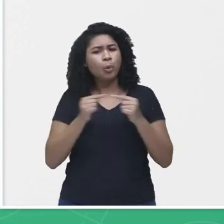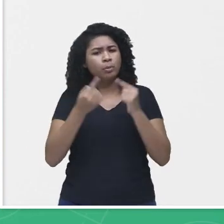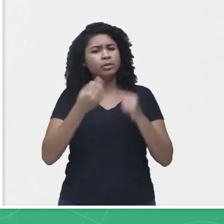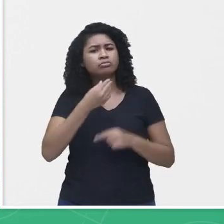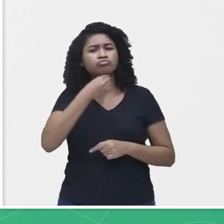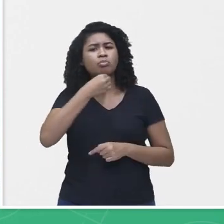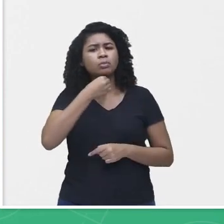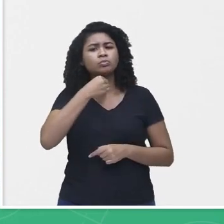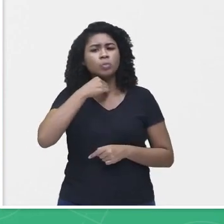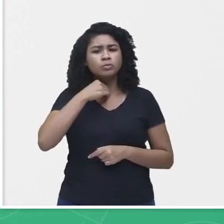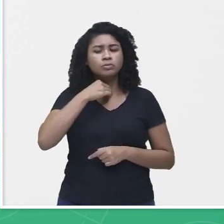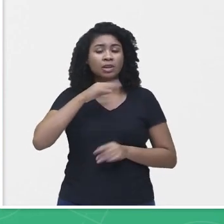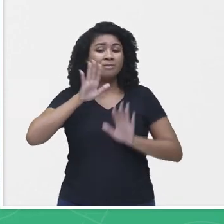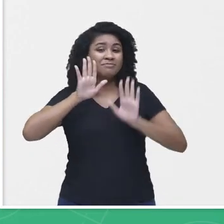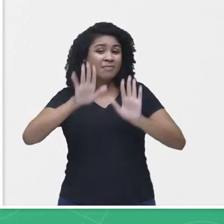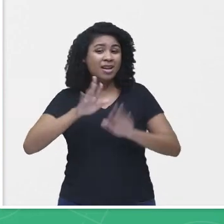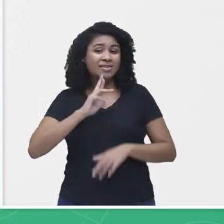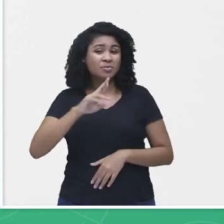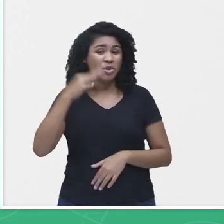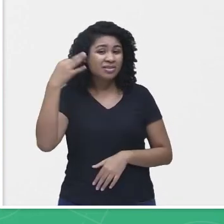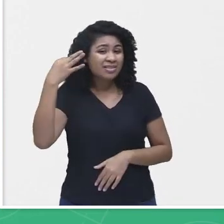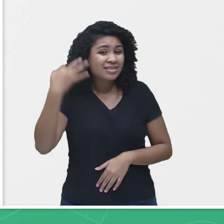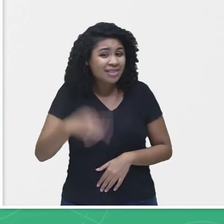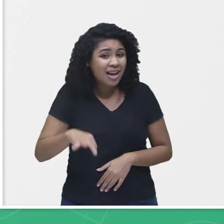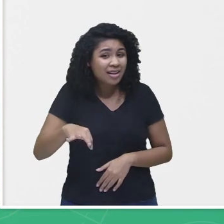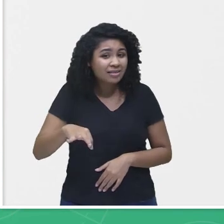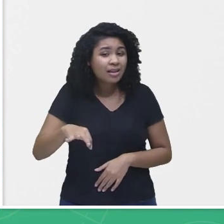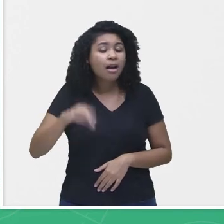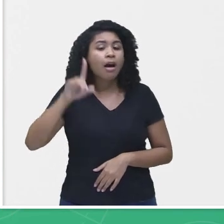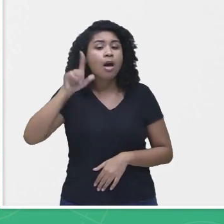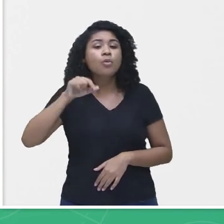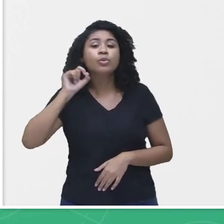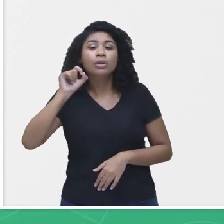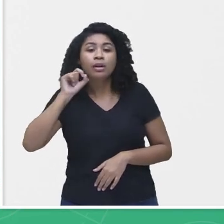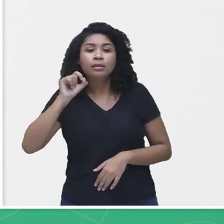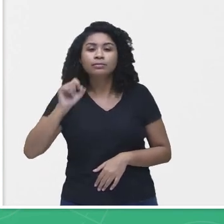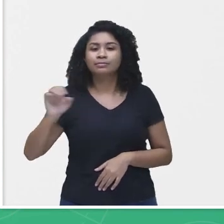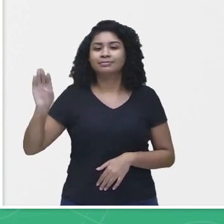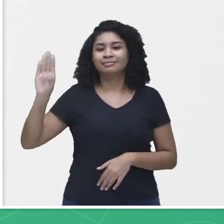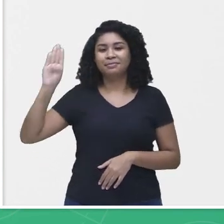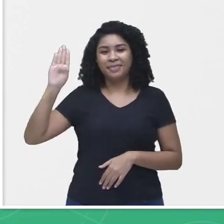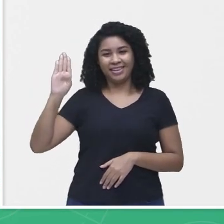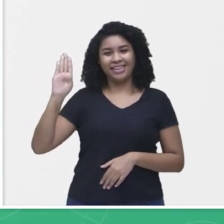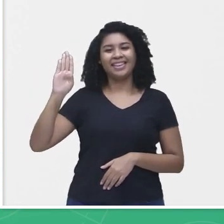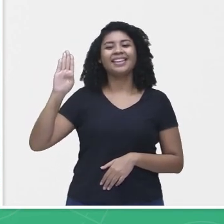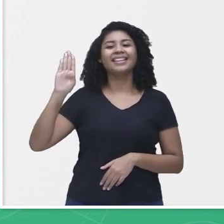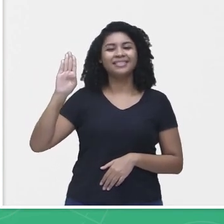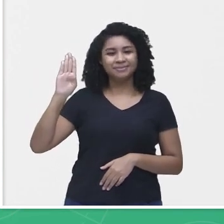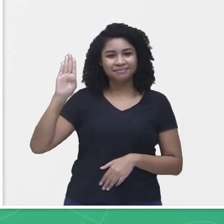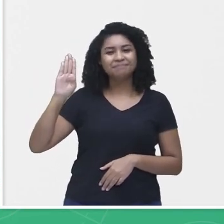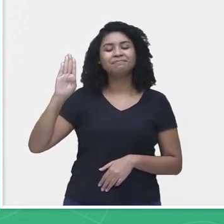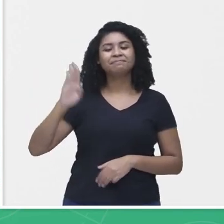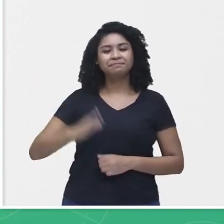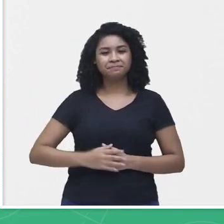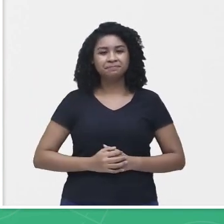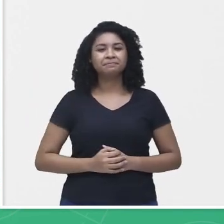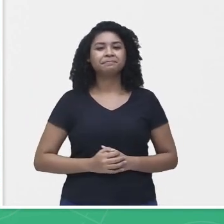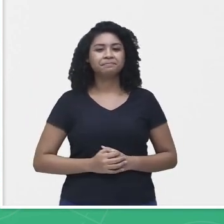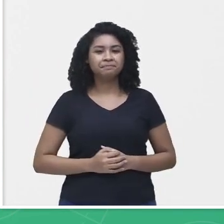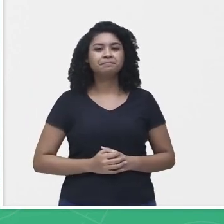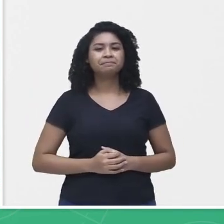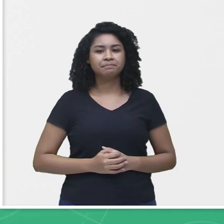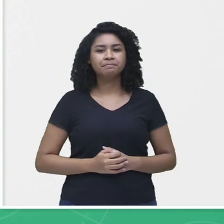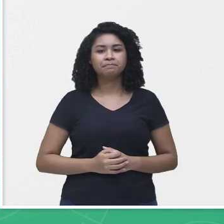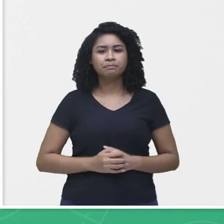também, né? Mas a nossa resposta aqui são movimentos peristálticos, né? A nossa resposta é a letra B.